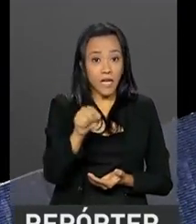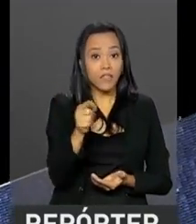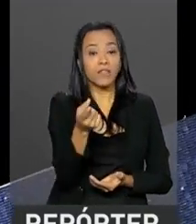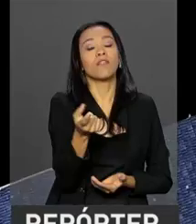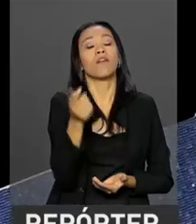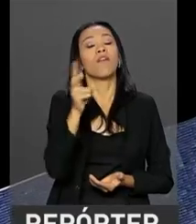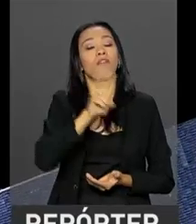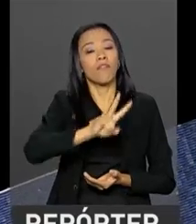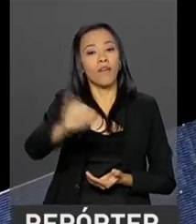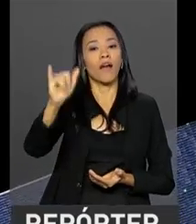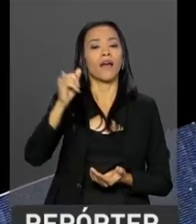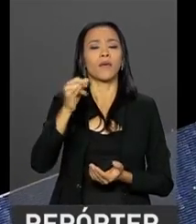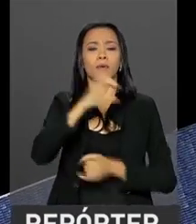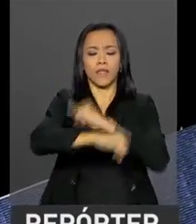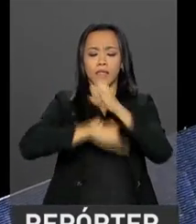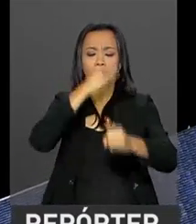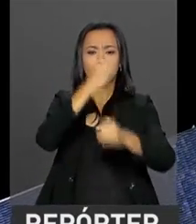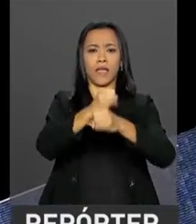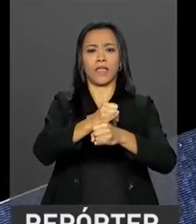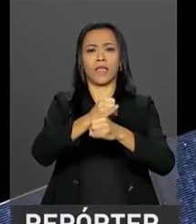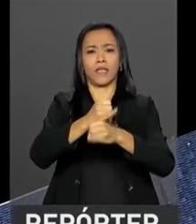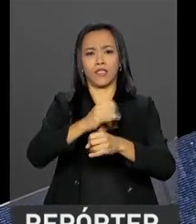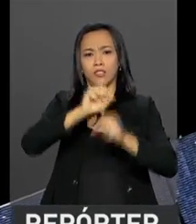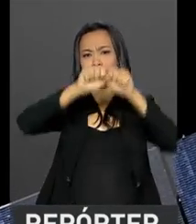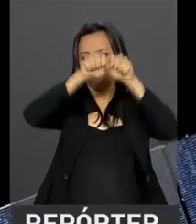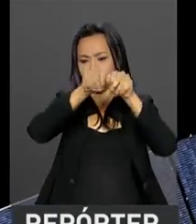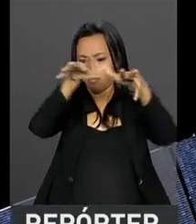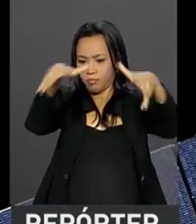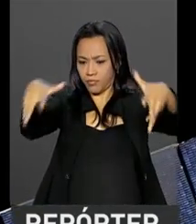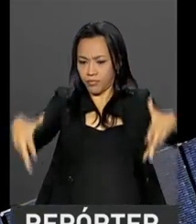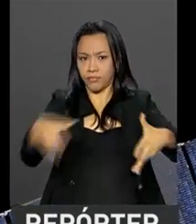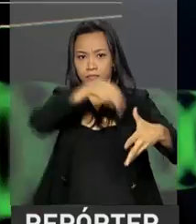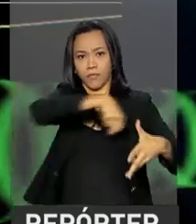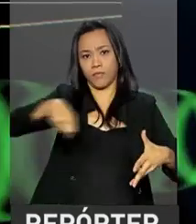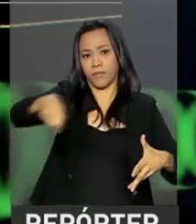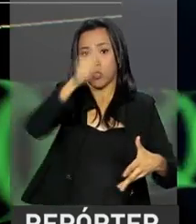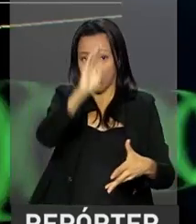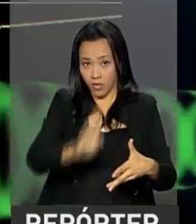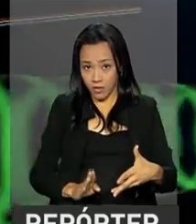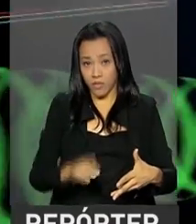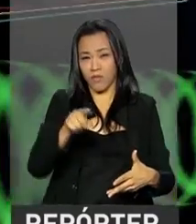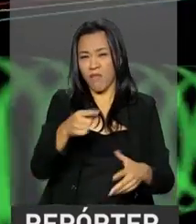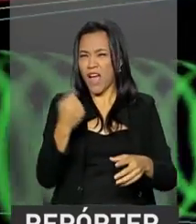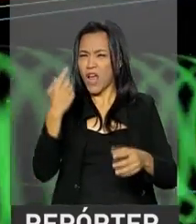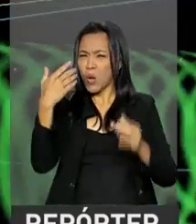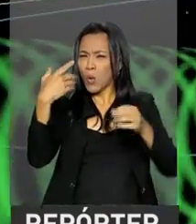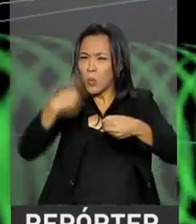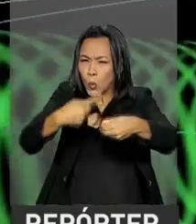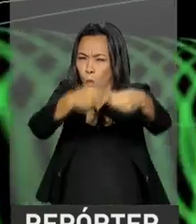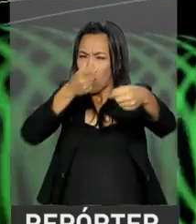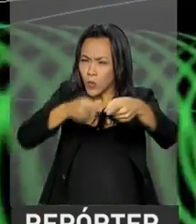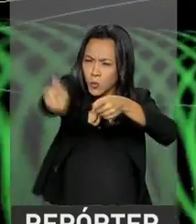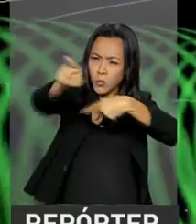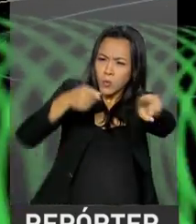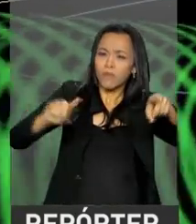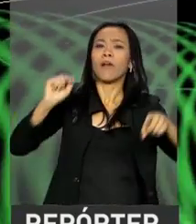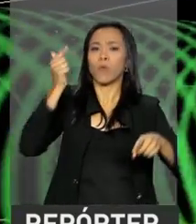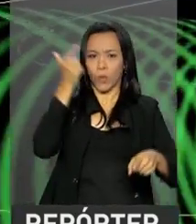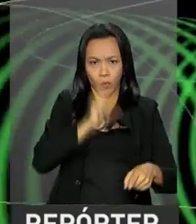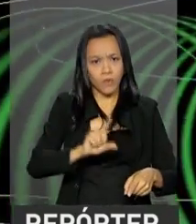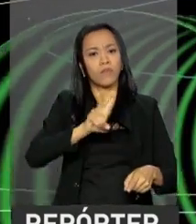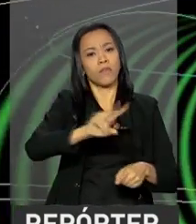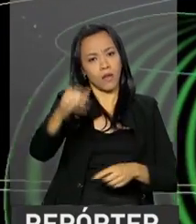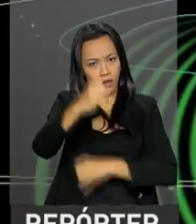conexão à internet net banda larga em todos os locais do país sem exceção mesmo aqueles mais remotos mais distantes e também vai